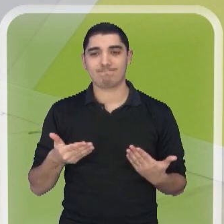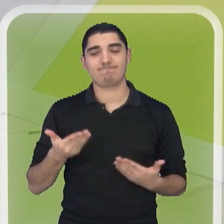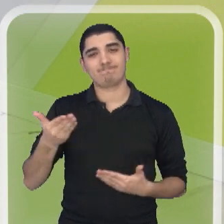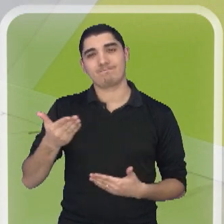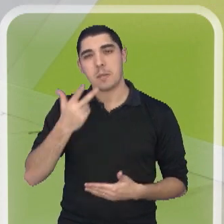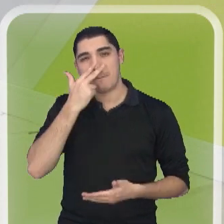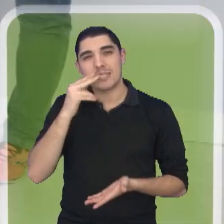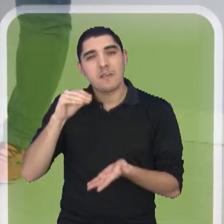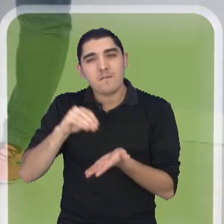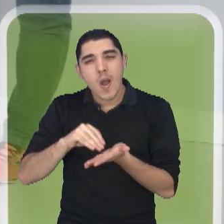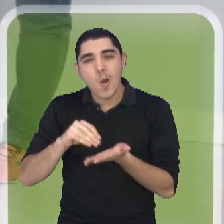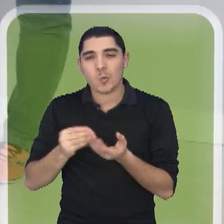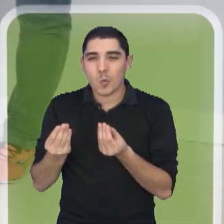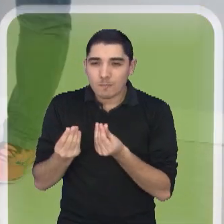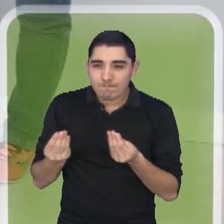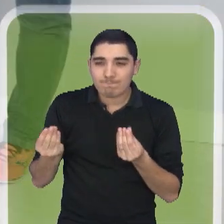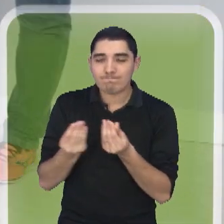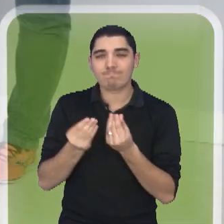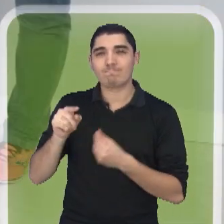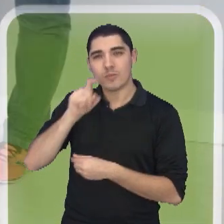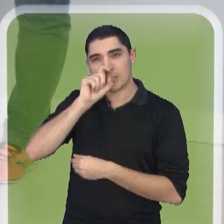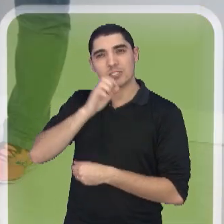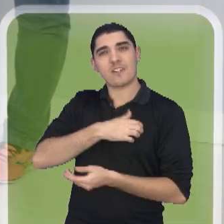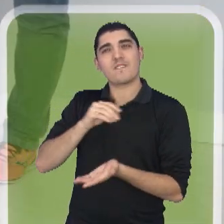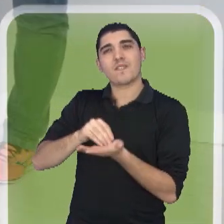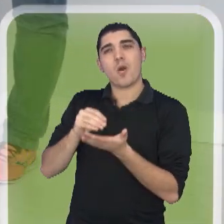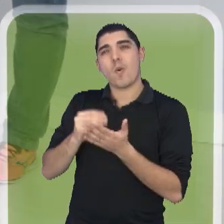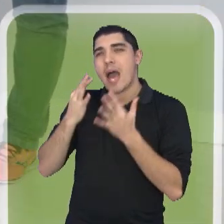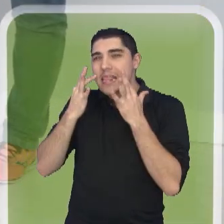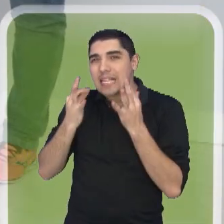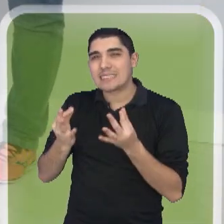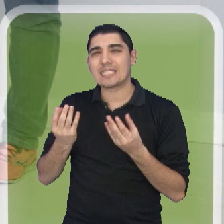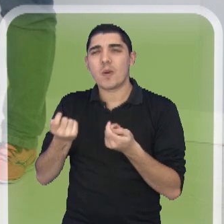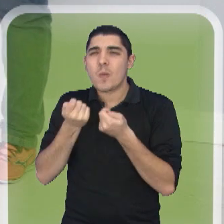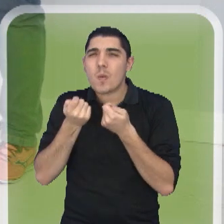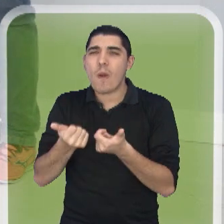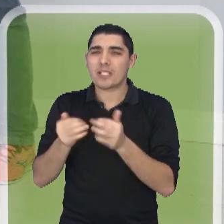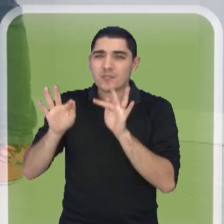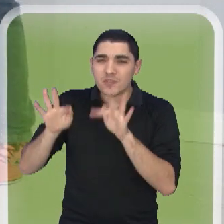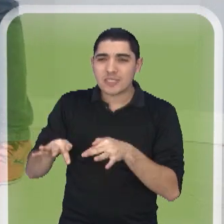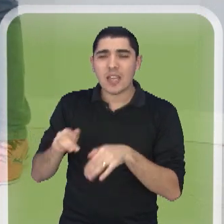faltou, na verdade, né? Para o São José, aquela tensão nos segundos finais, tomando gol de